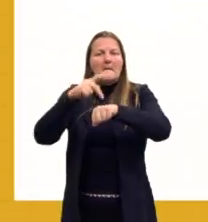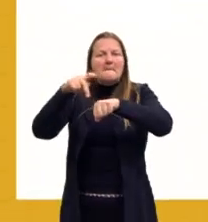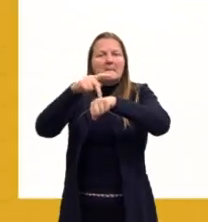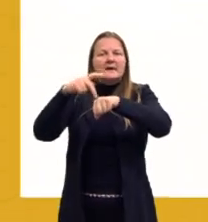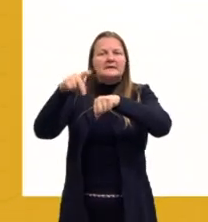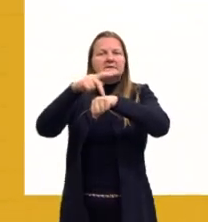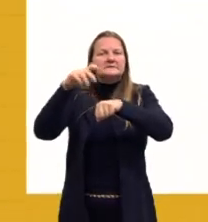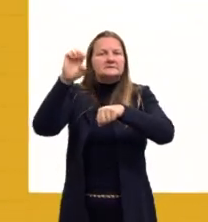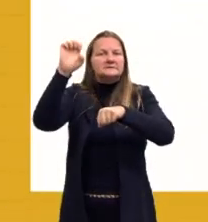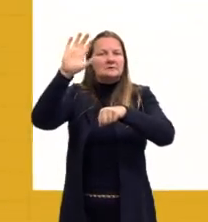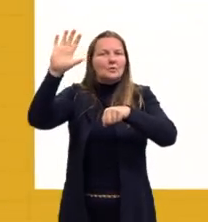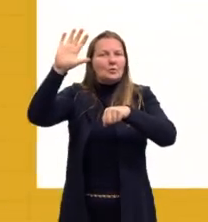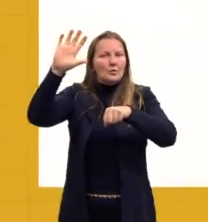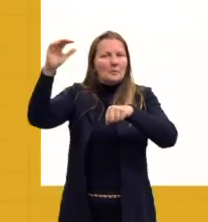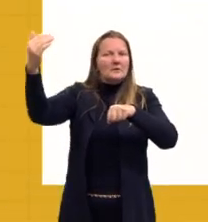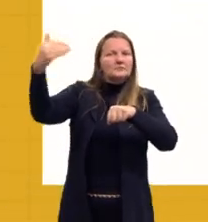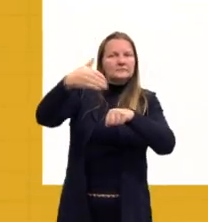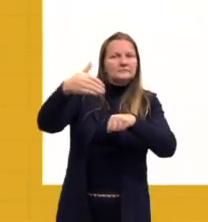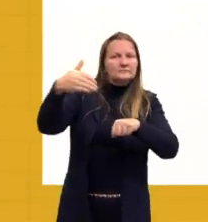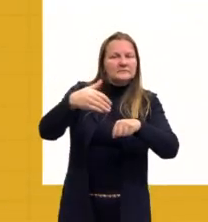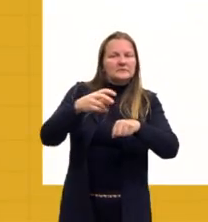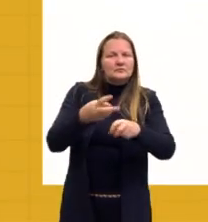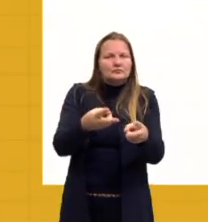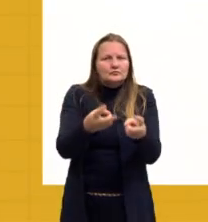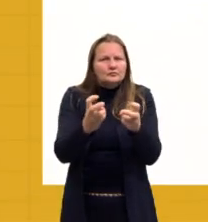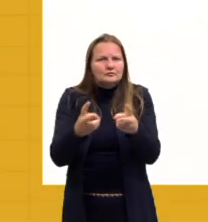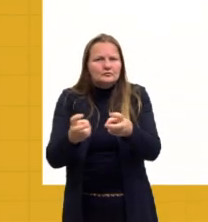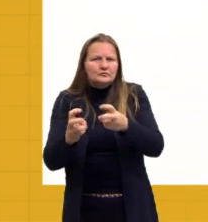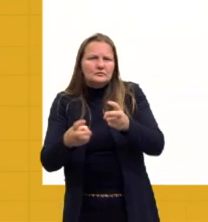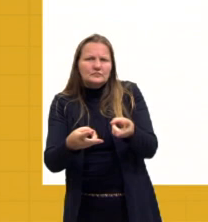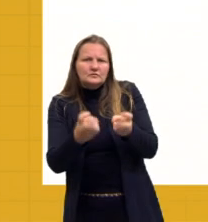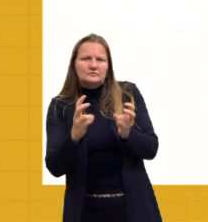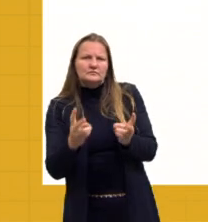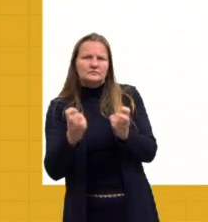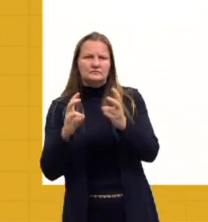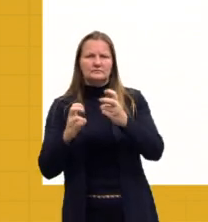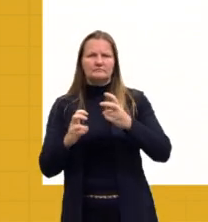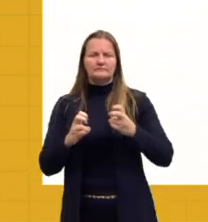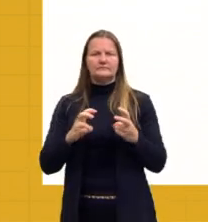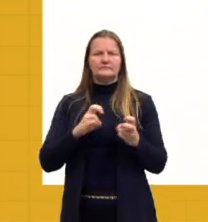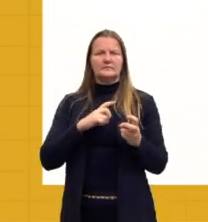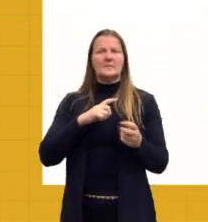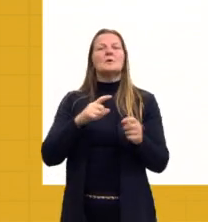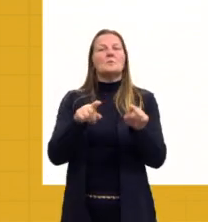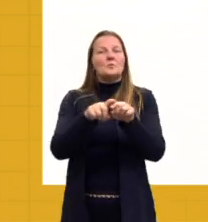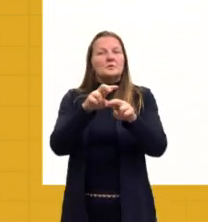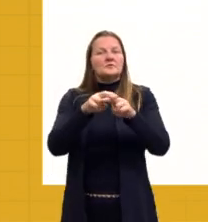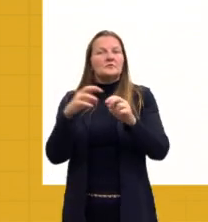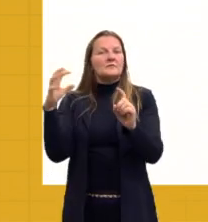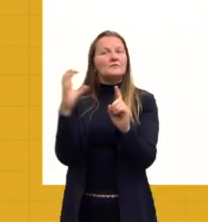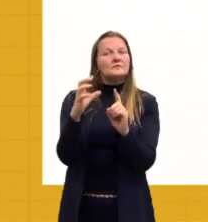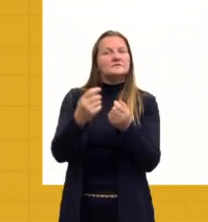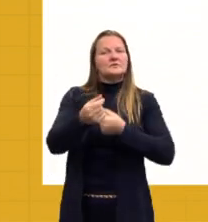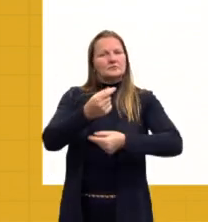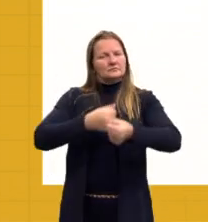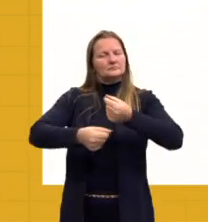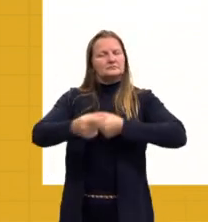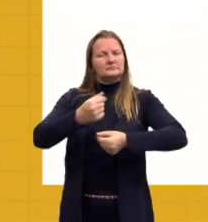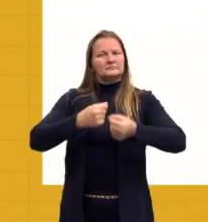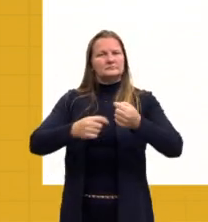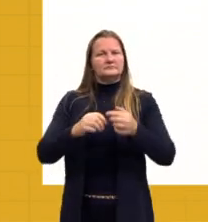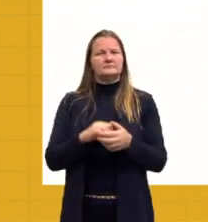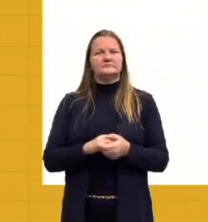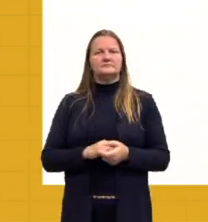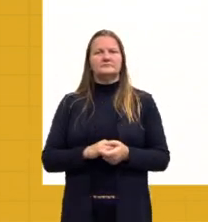de outras regiões principalmente da Europa e isso vai se concentrar Nessas questões aí econômicas né